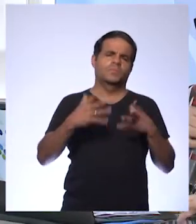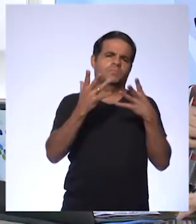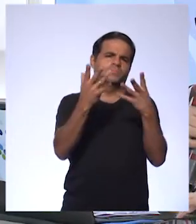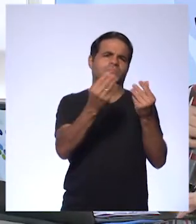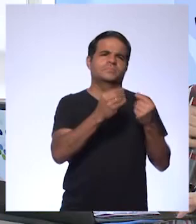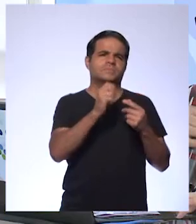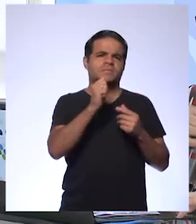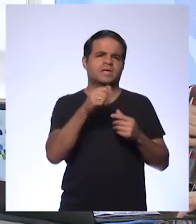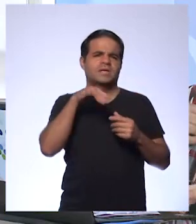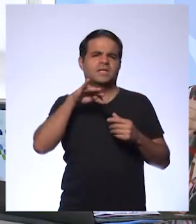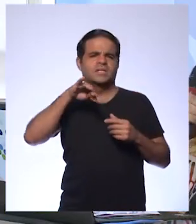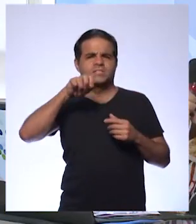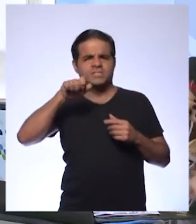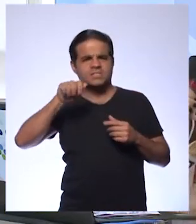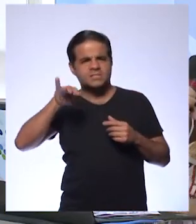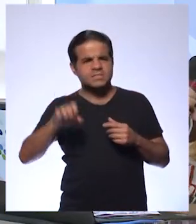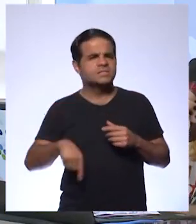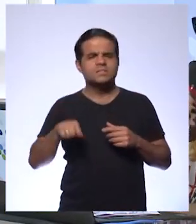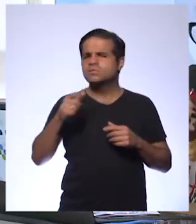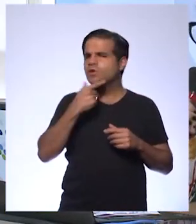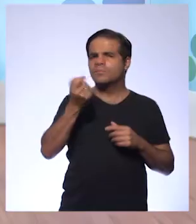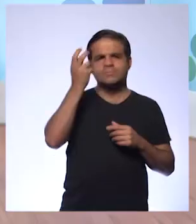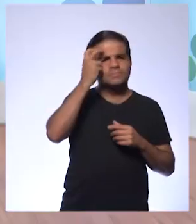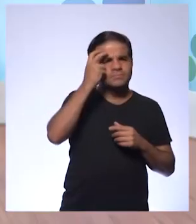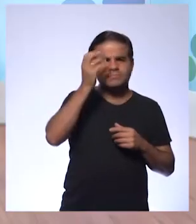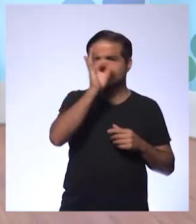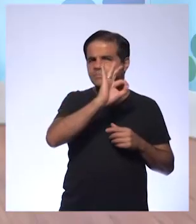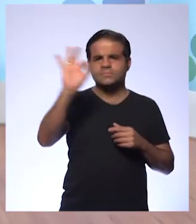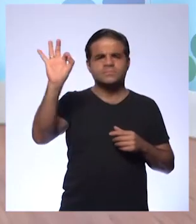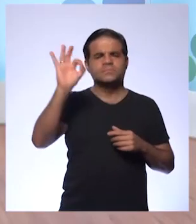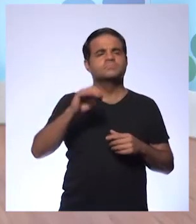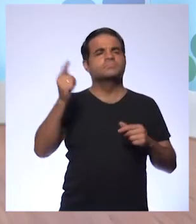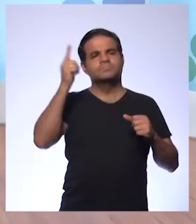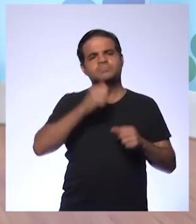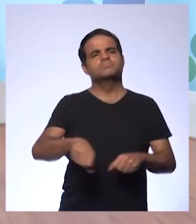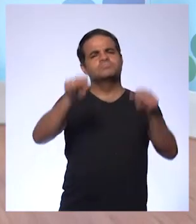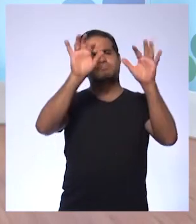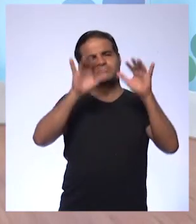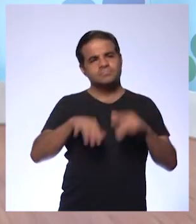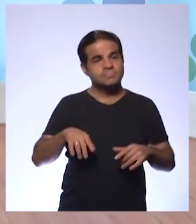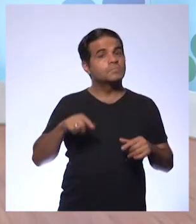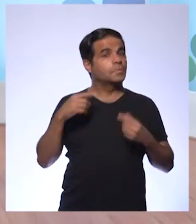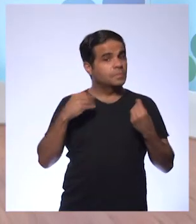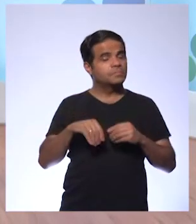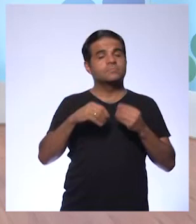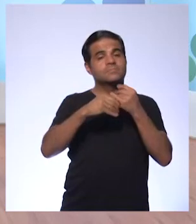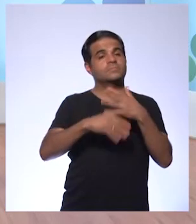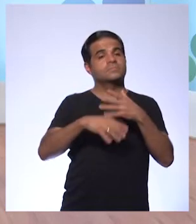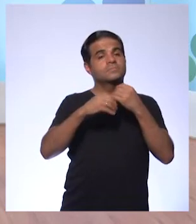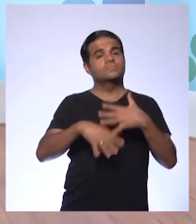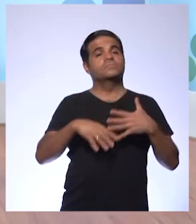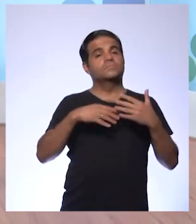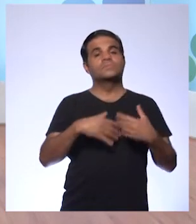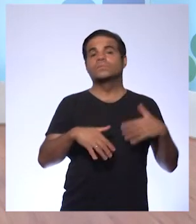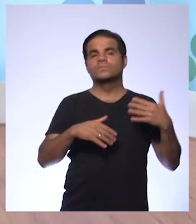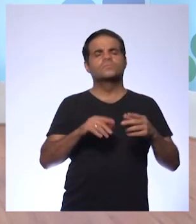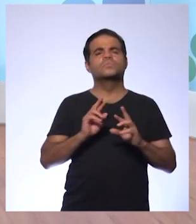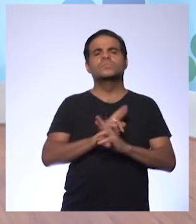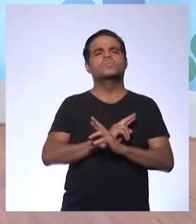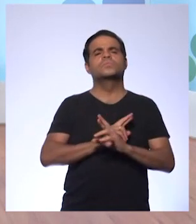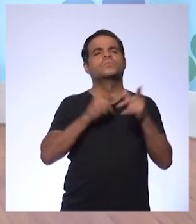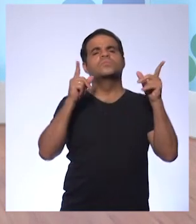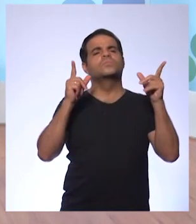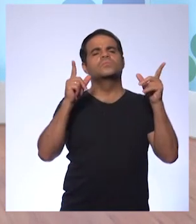tem tantas. Ele foi incrível. Ó, colocaram tumulto Uhum, e clamor. colocaram. Aliás, qual a